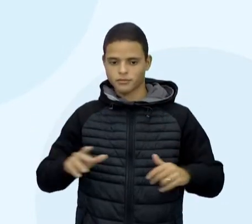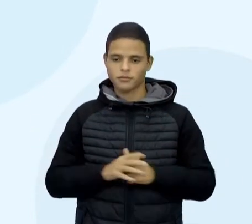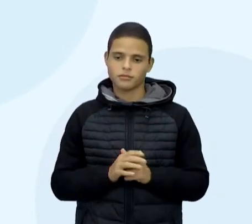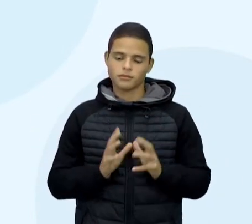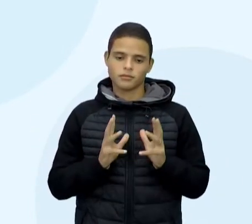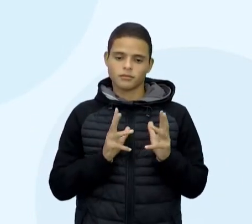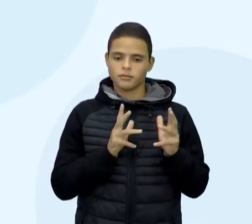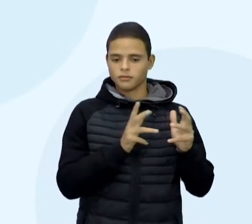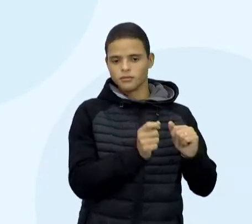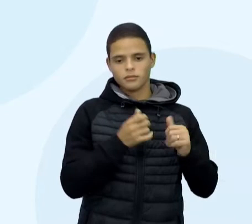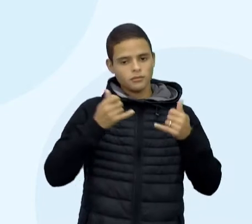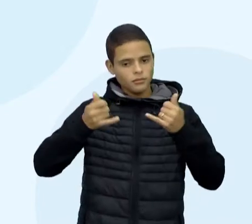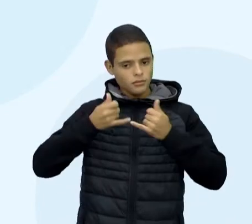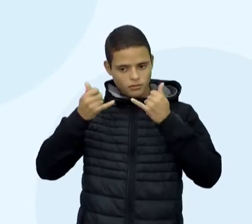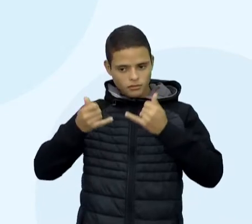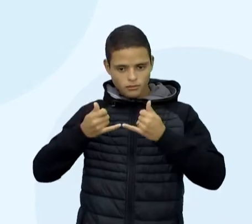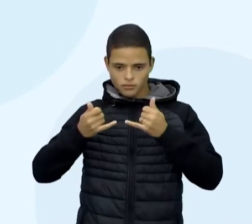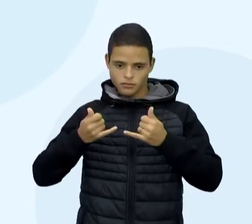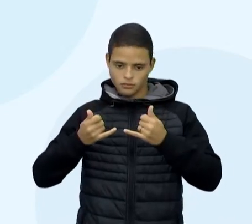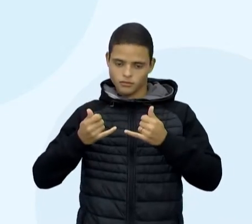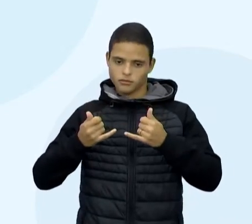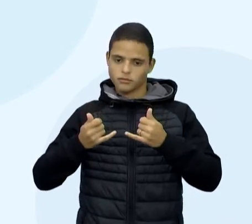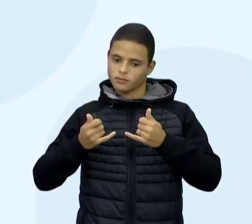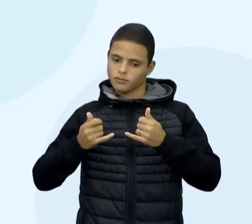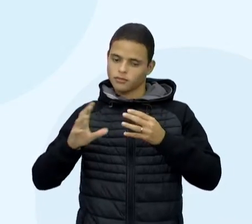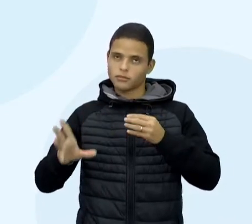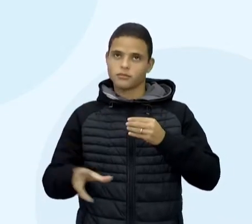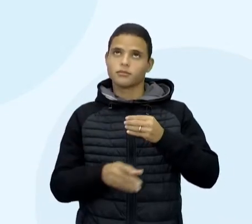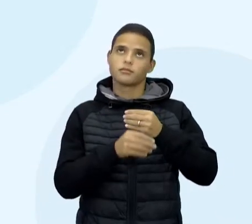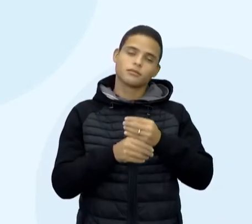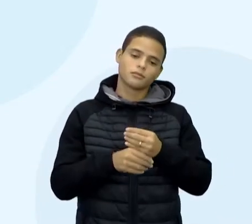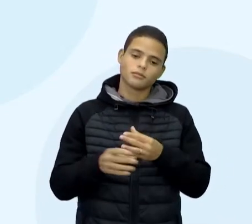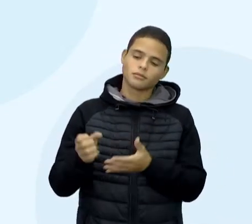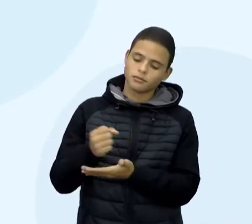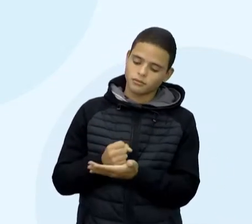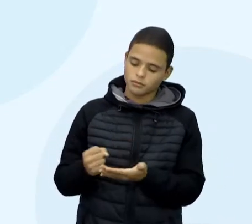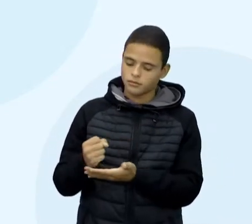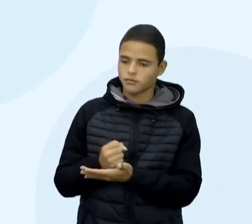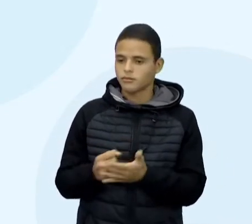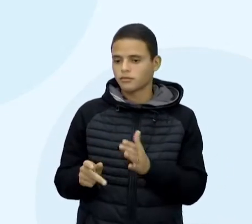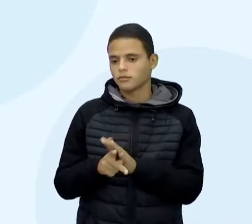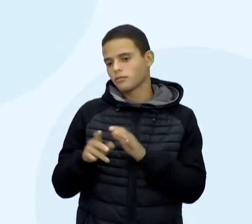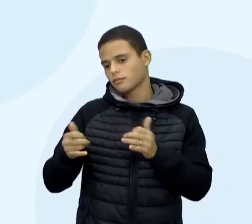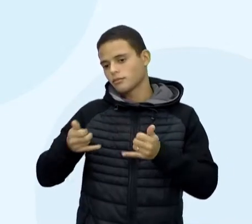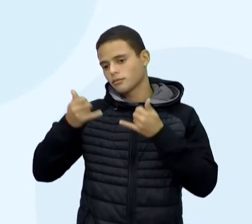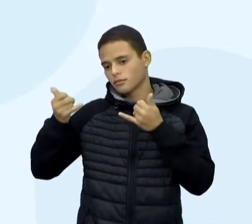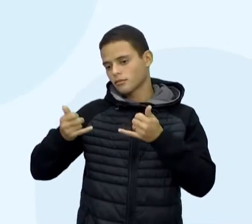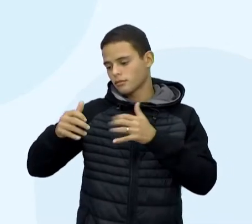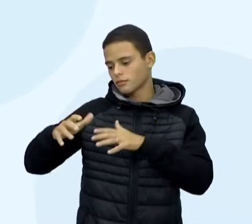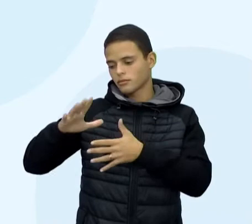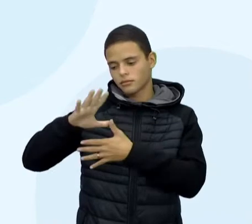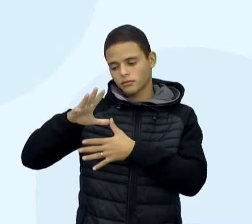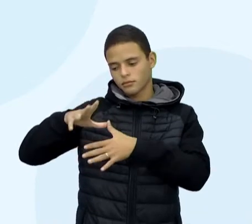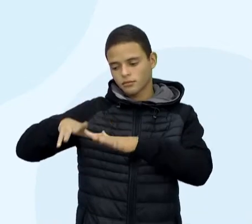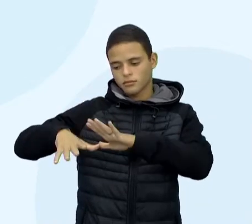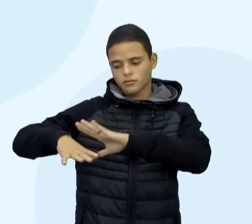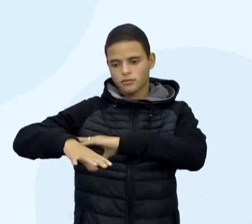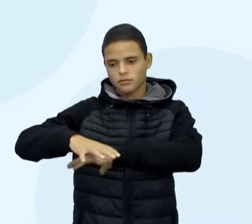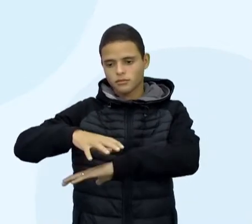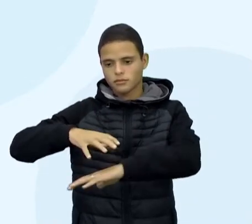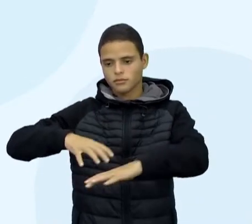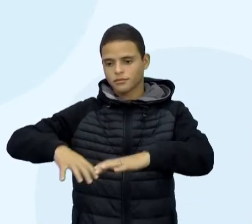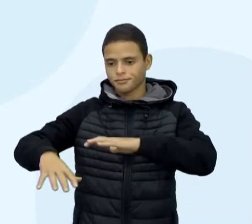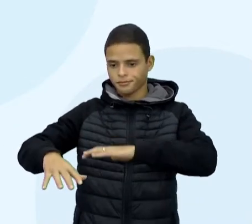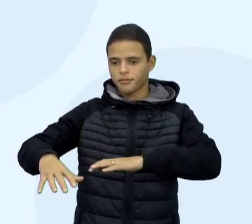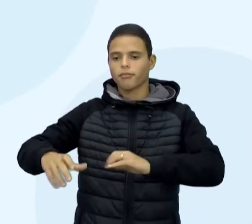essas informações levantadas irão compor a base de informação territorial.